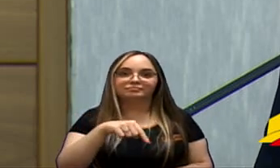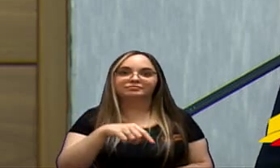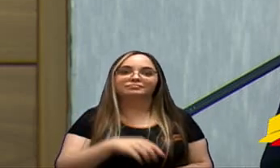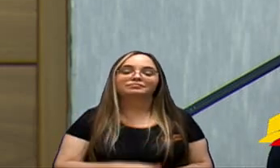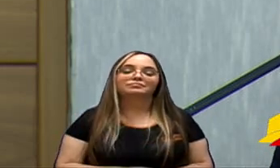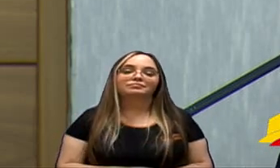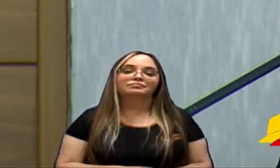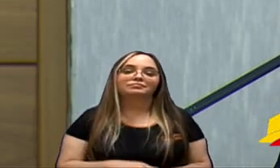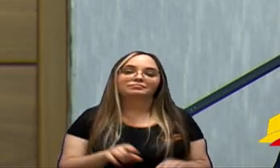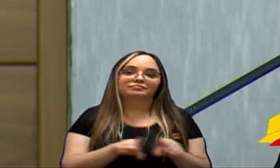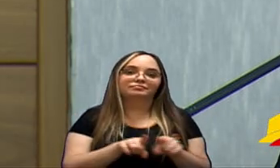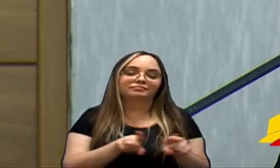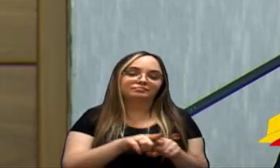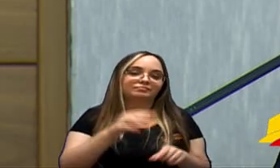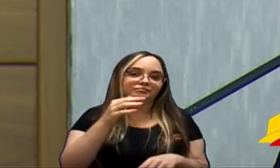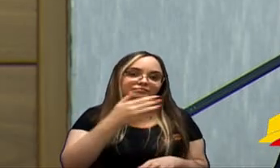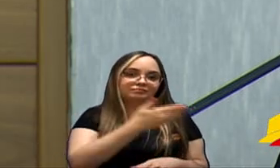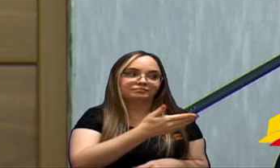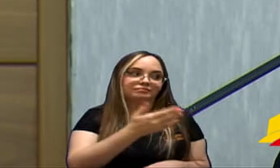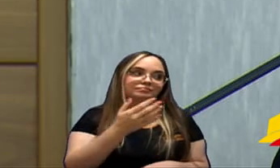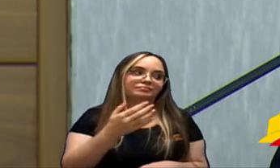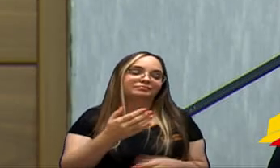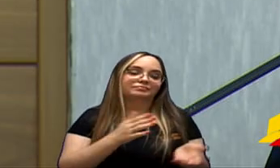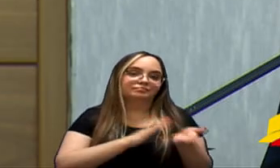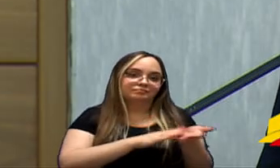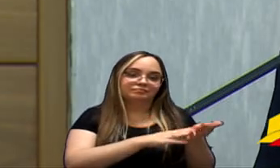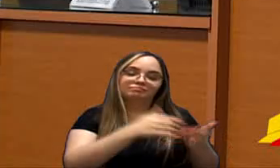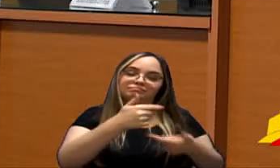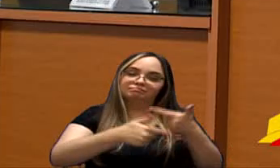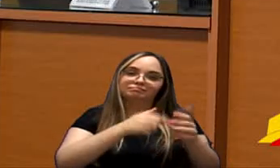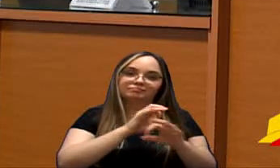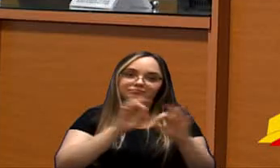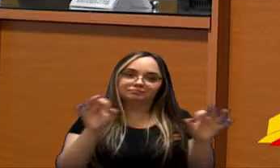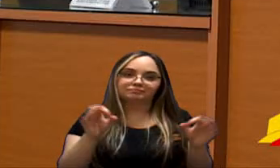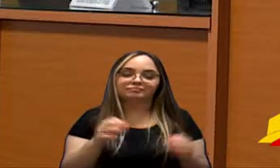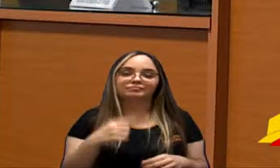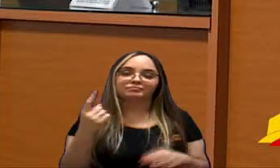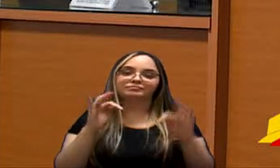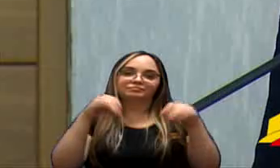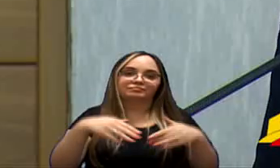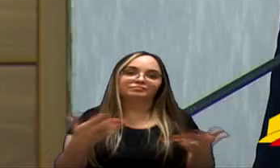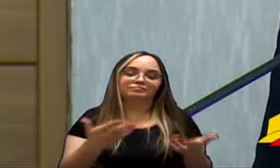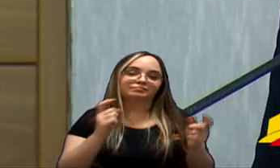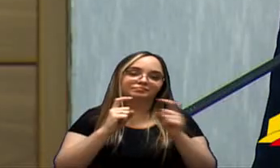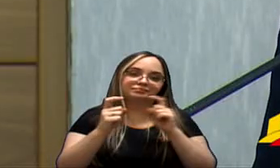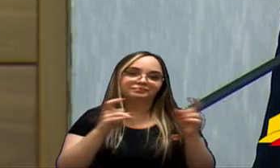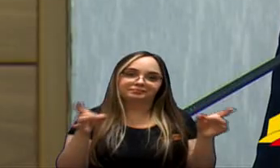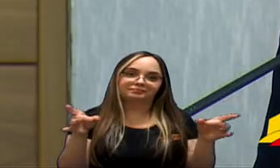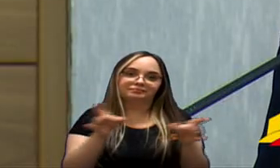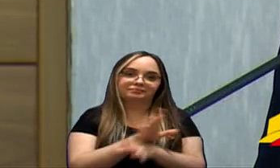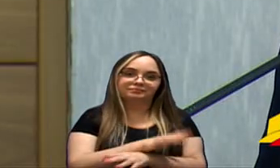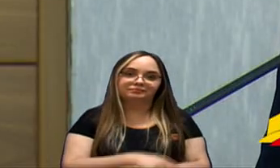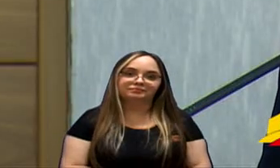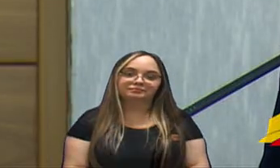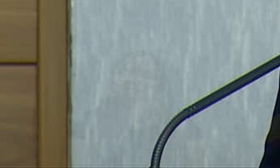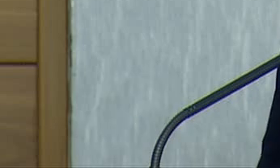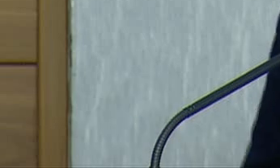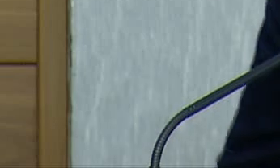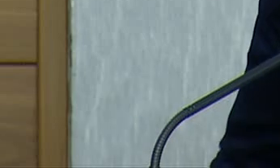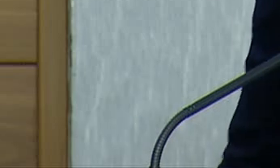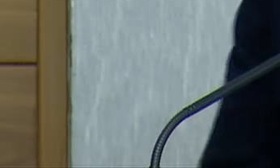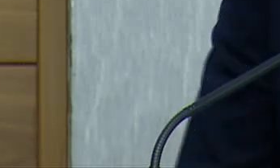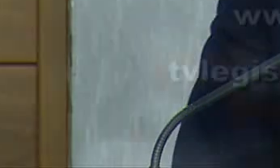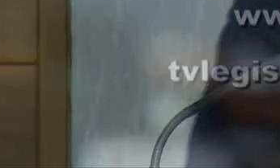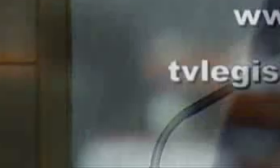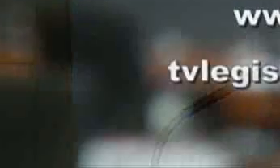nos ajudaram. Fernanda, parabéns pelo trabalho. Muito obrigado. Nós encerramos essa audiência pública de hoje.